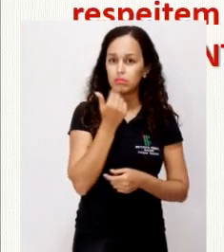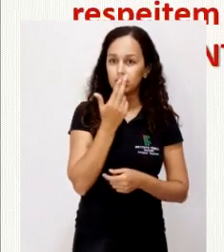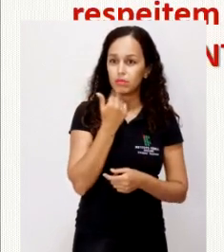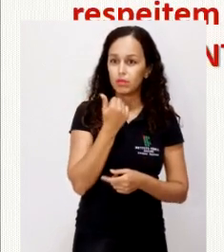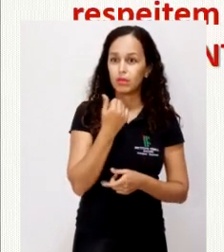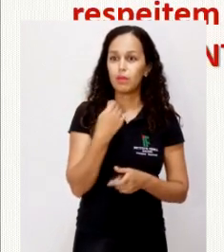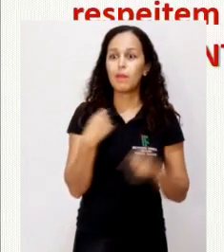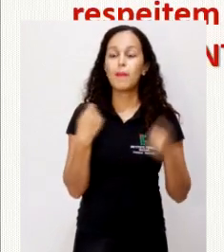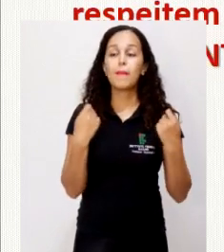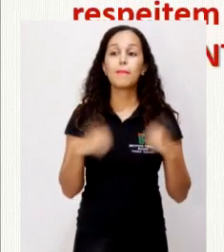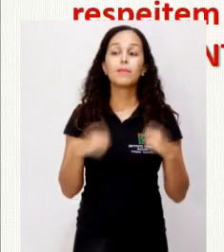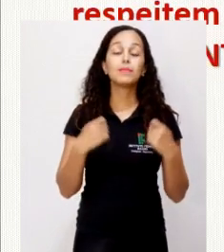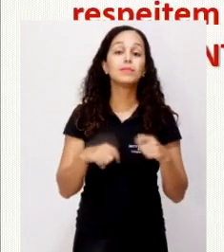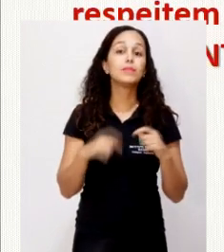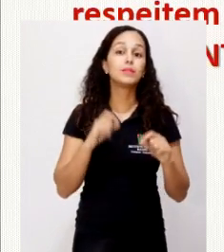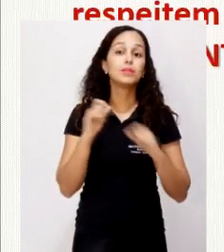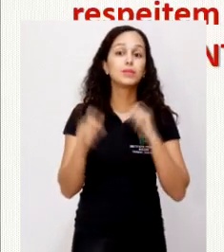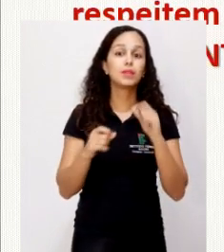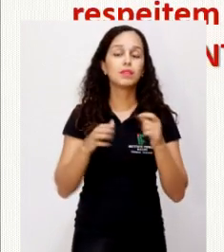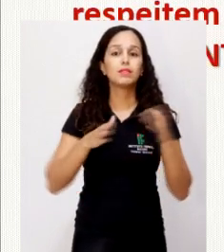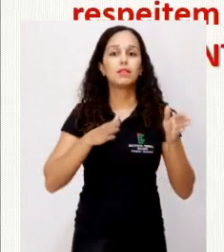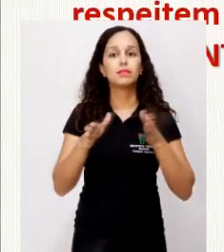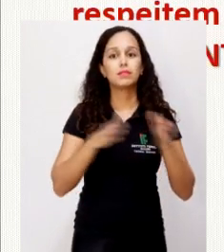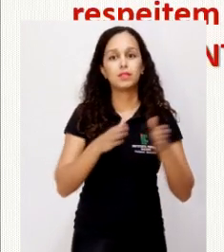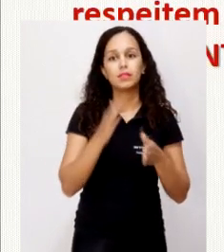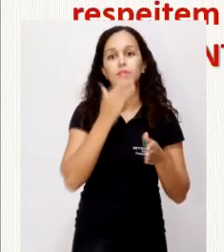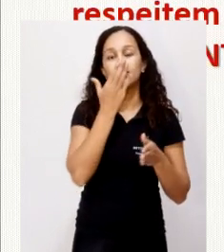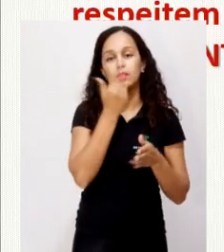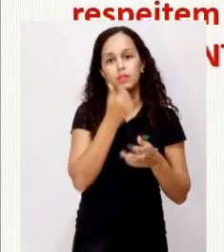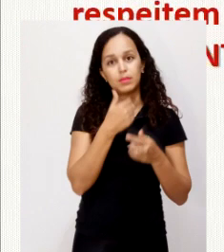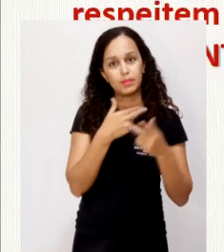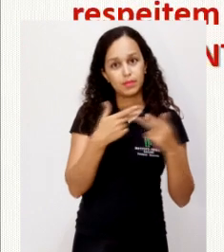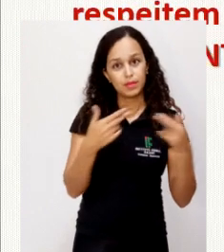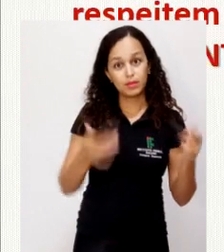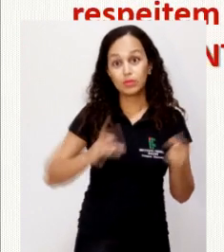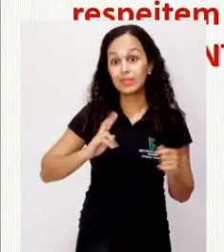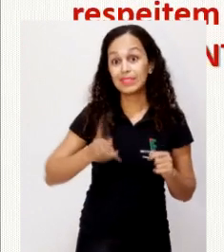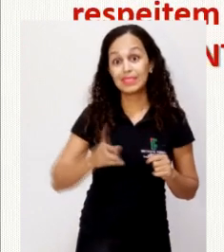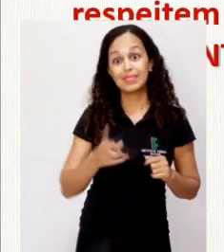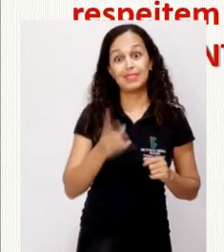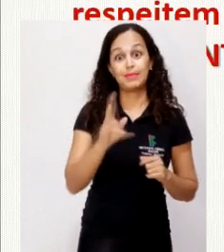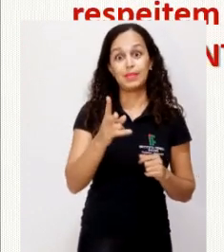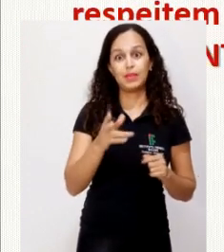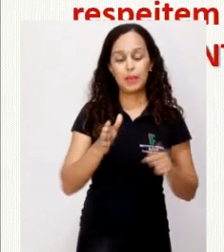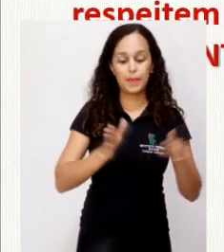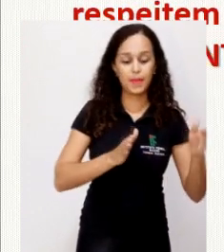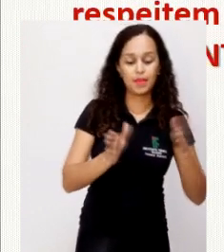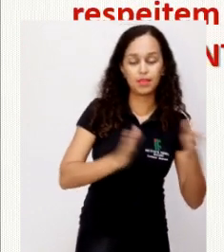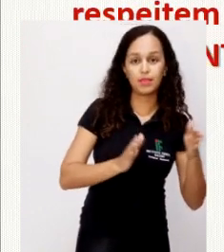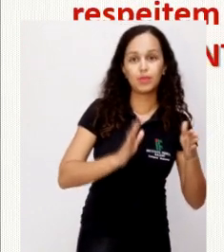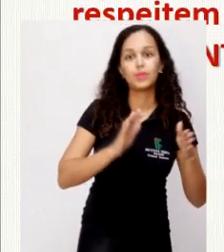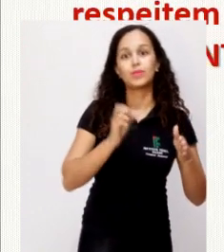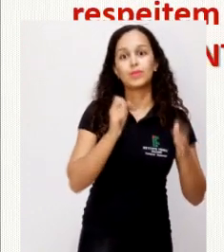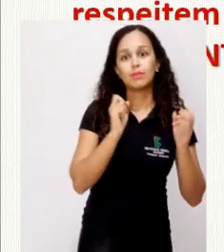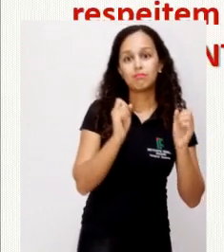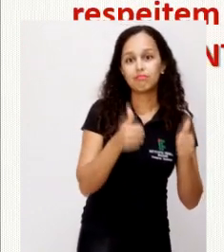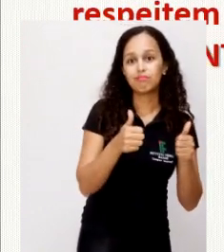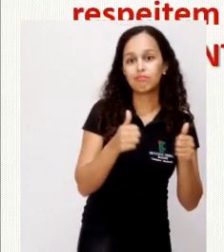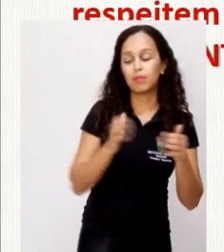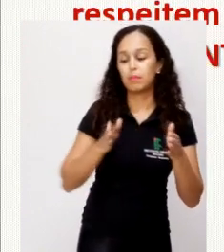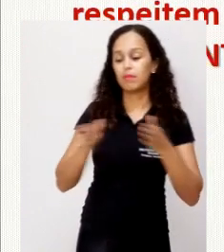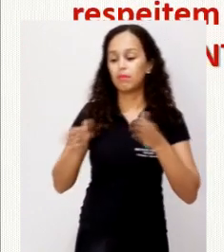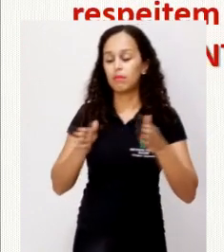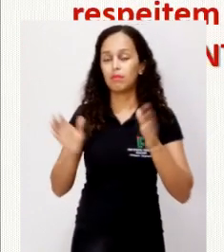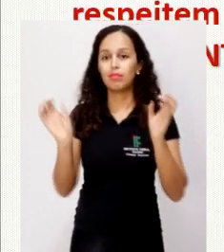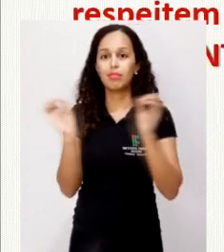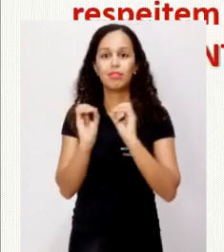esse acesso regular e permanente. Não basta ter acesso ao alimento em alguns períodos e outros não, que isso não